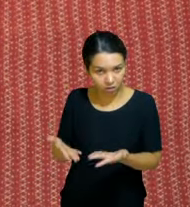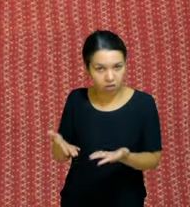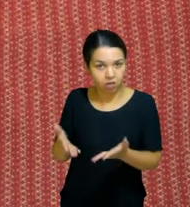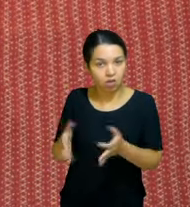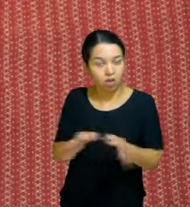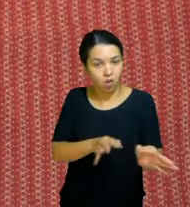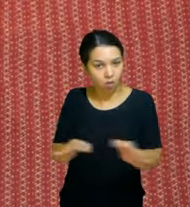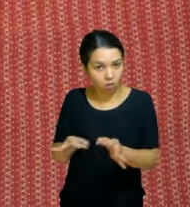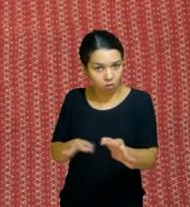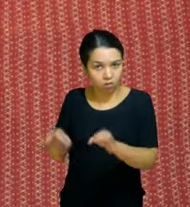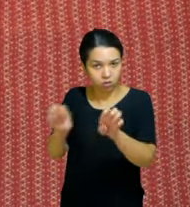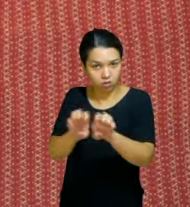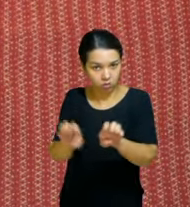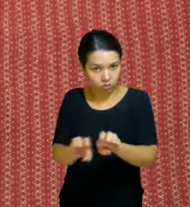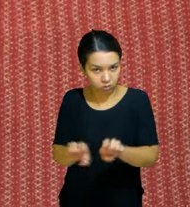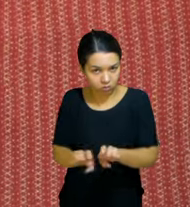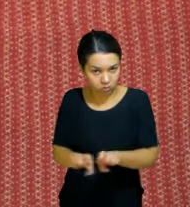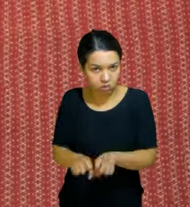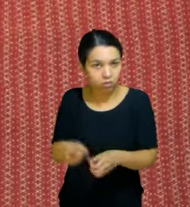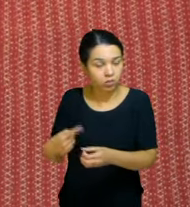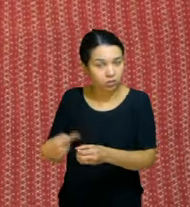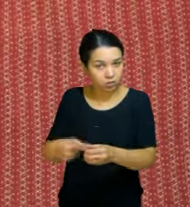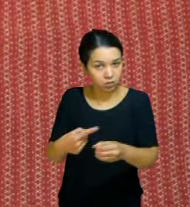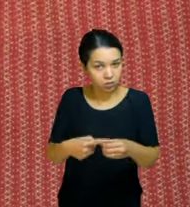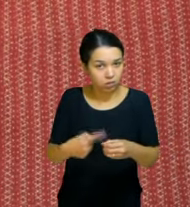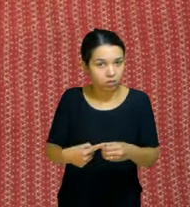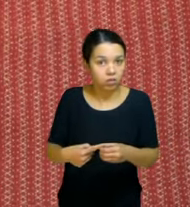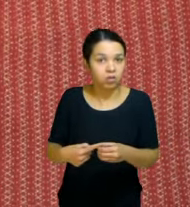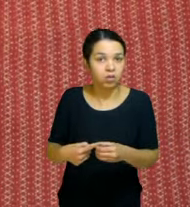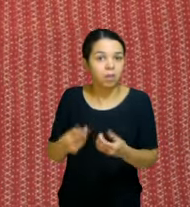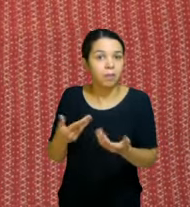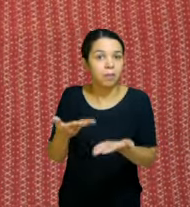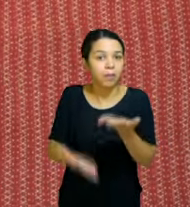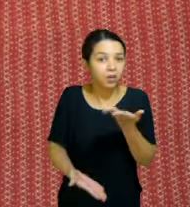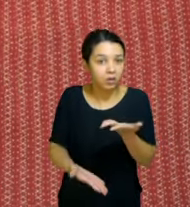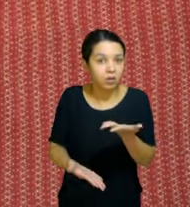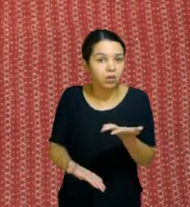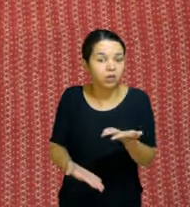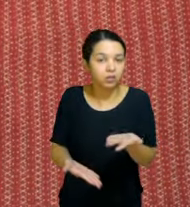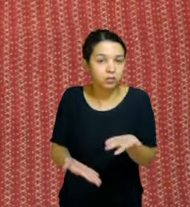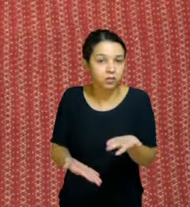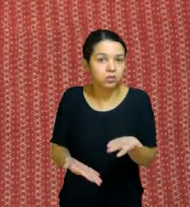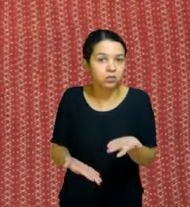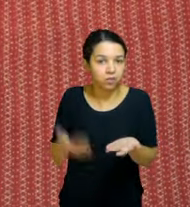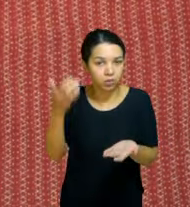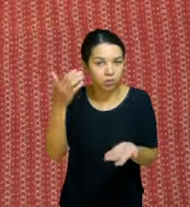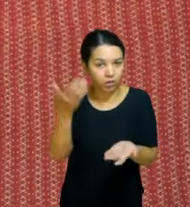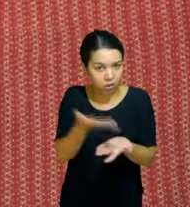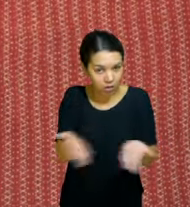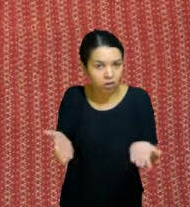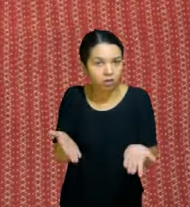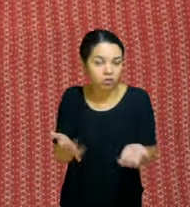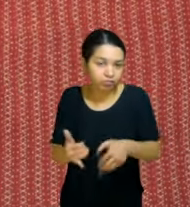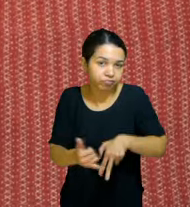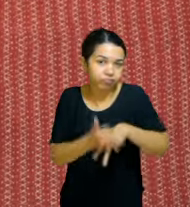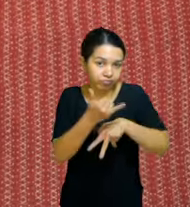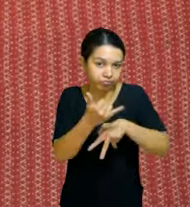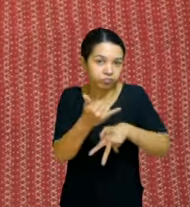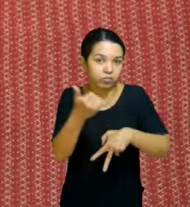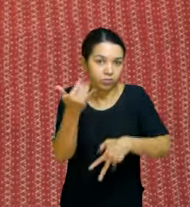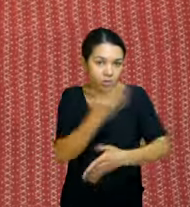organização, da estruturação das competições. E quem acabou perdendo com isso tudo, eu acredito que, no mais, foi os para-atletas num